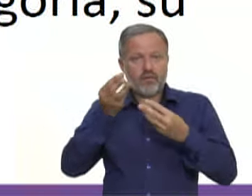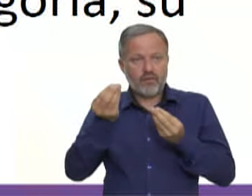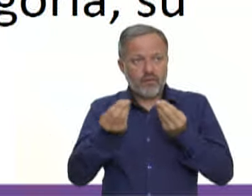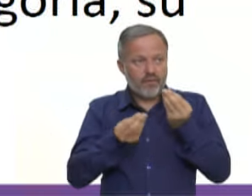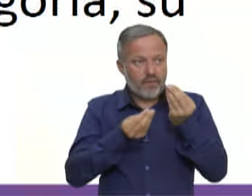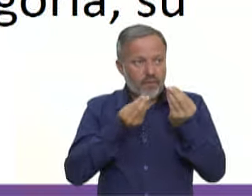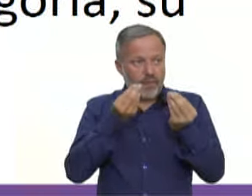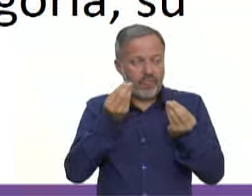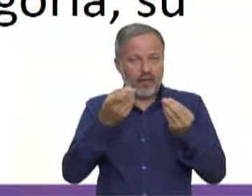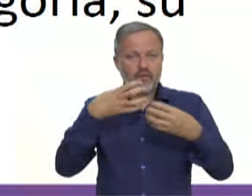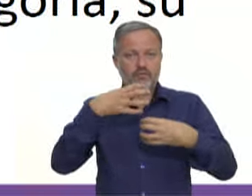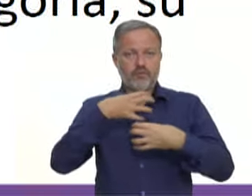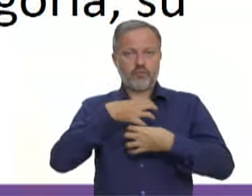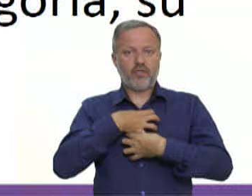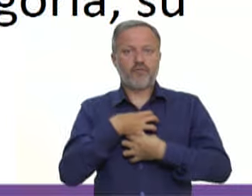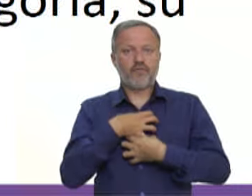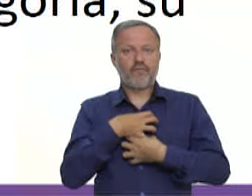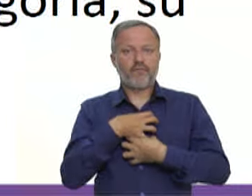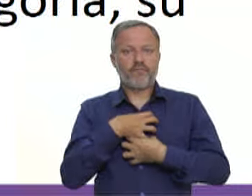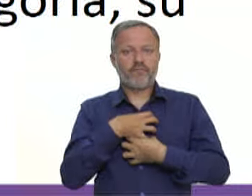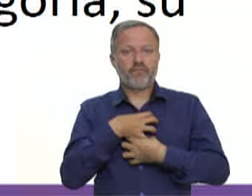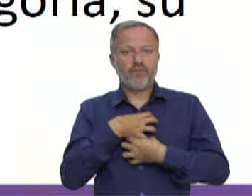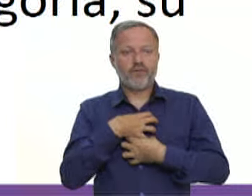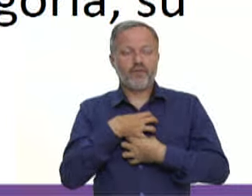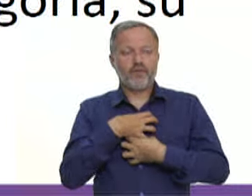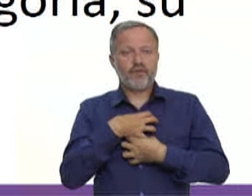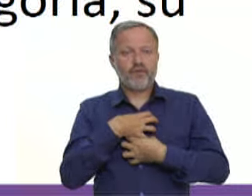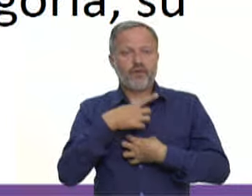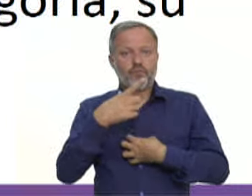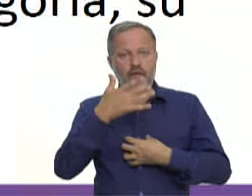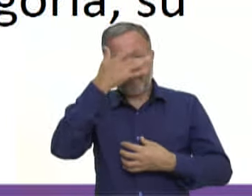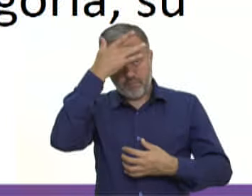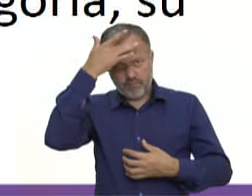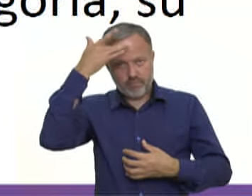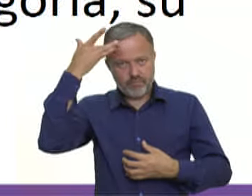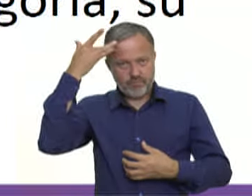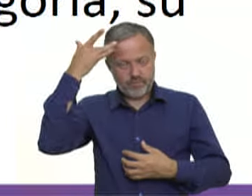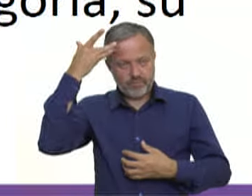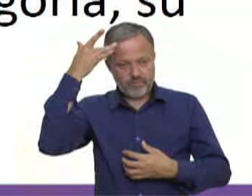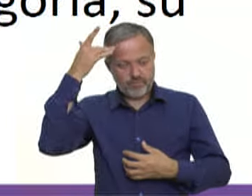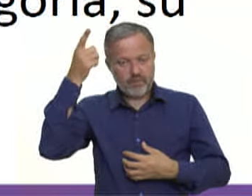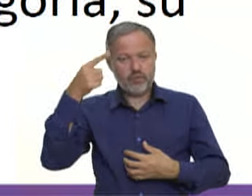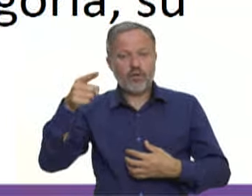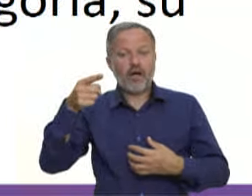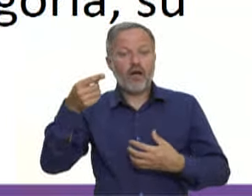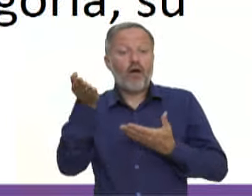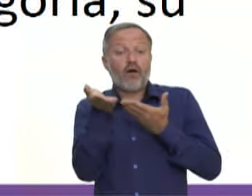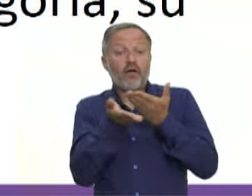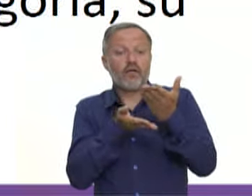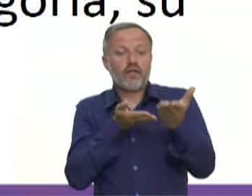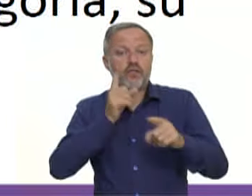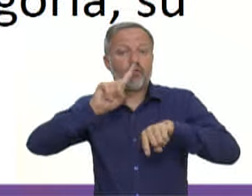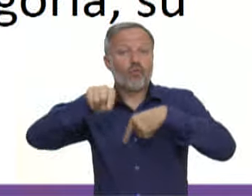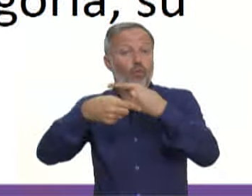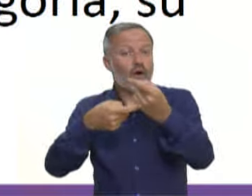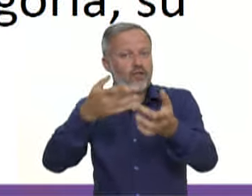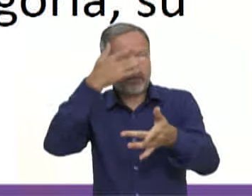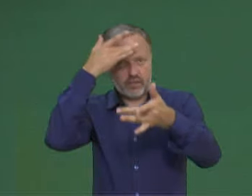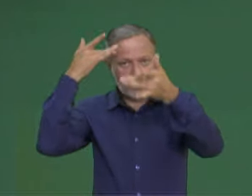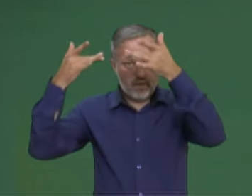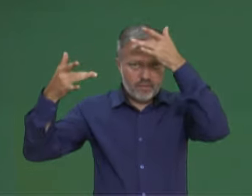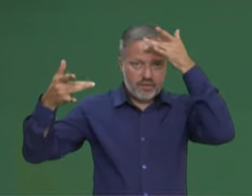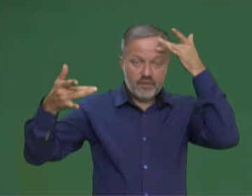de comportar-se ou de proceder uma persona em sua relação com os demais. Ou